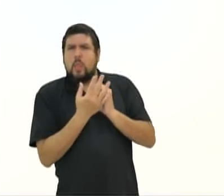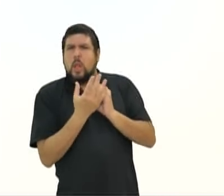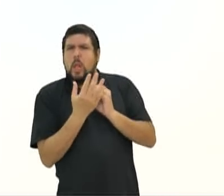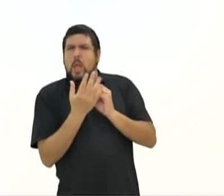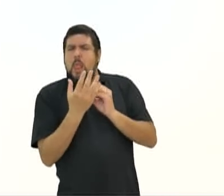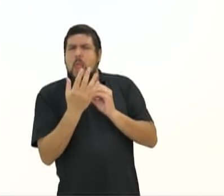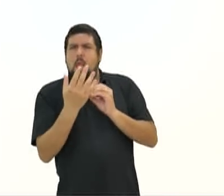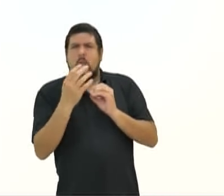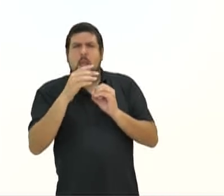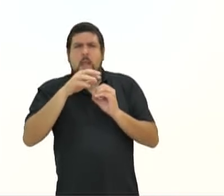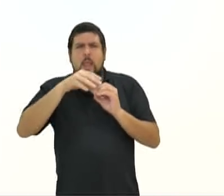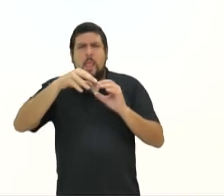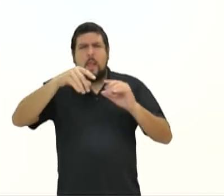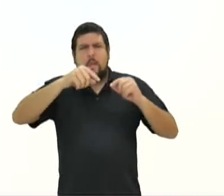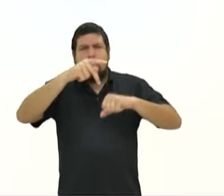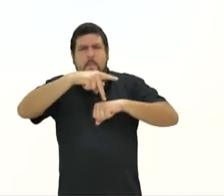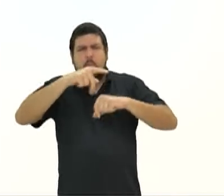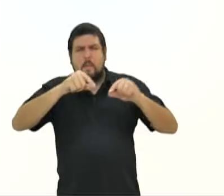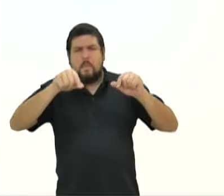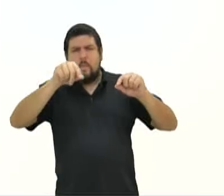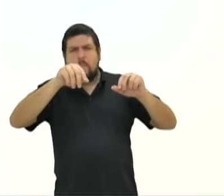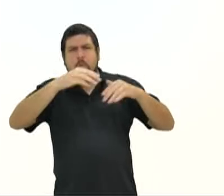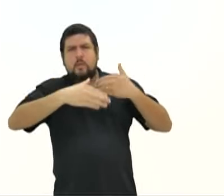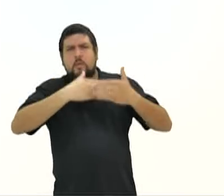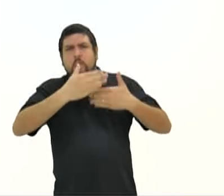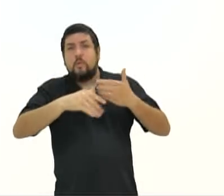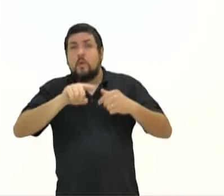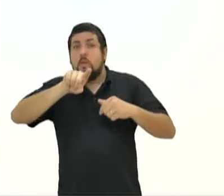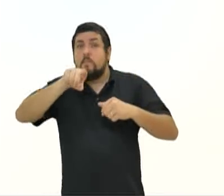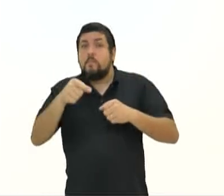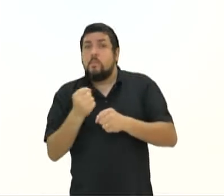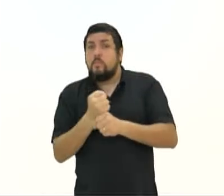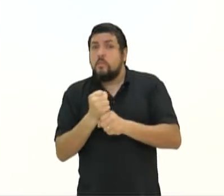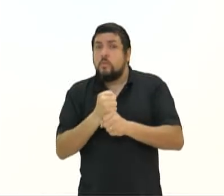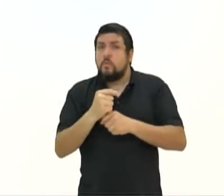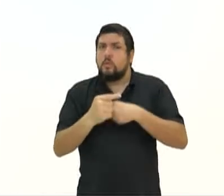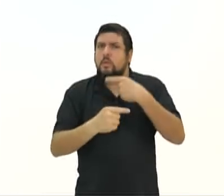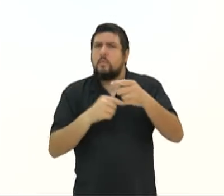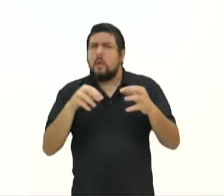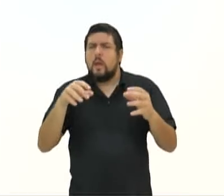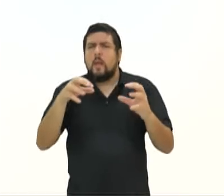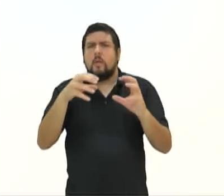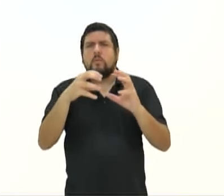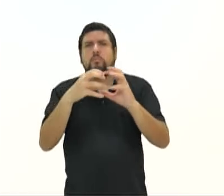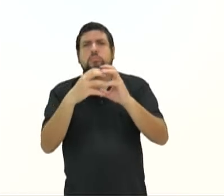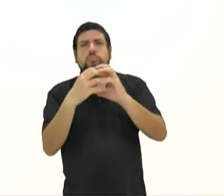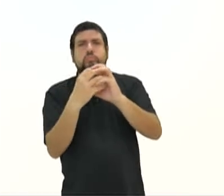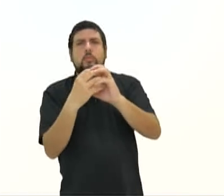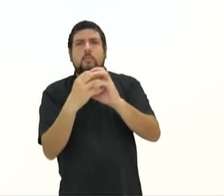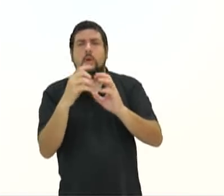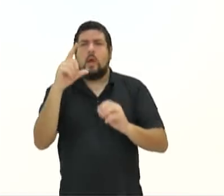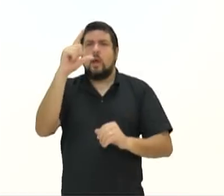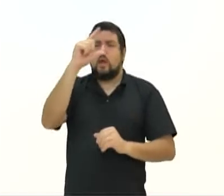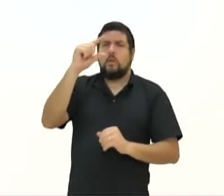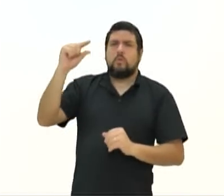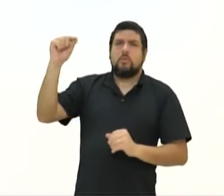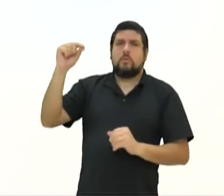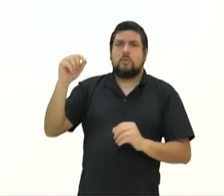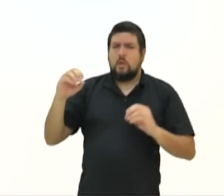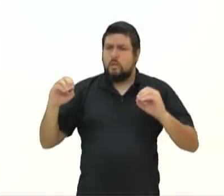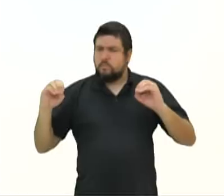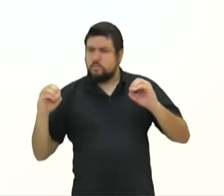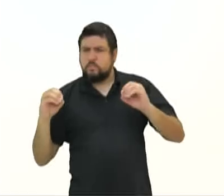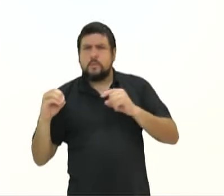Terra, que após 1000 anos, sofrendo compactação pela ação da gravidade, deu origem à nossa Lua. Como se chama esse